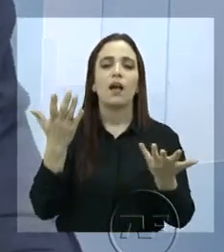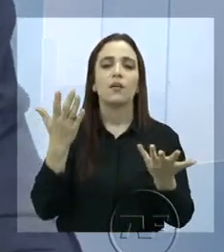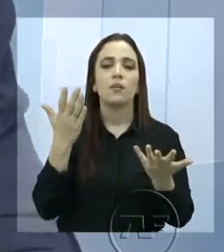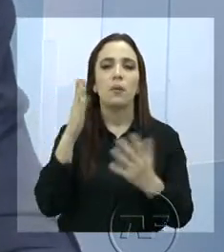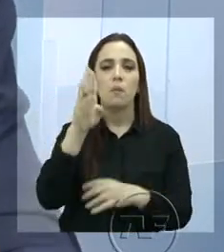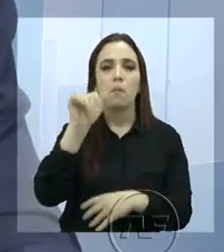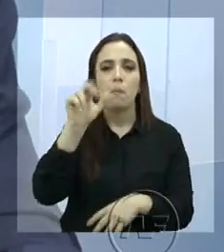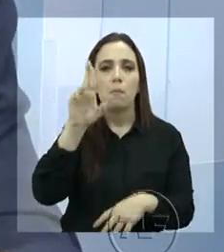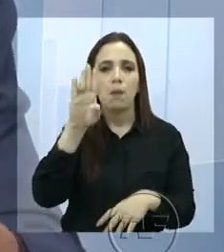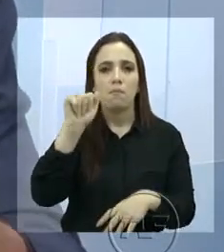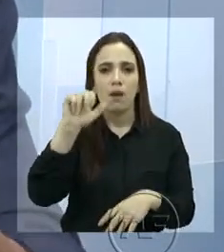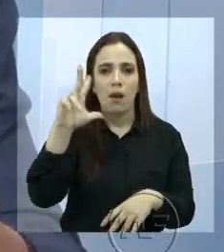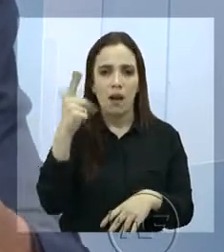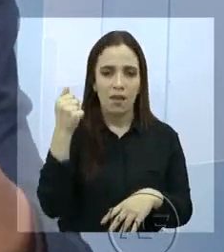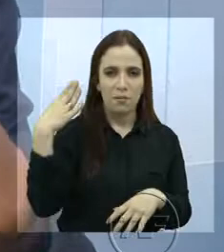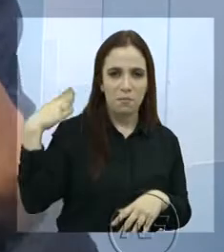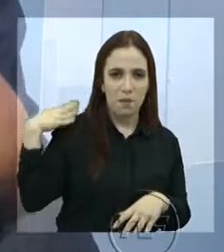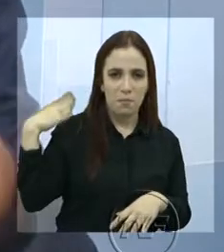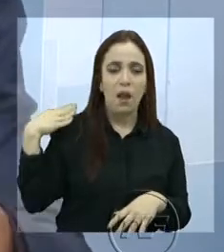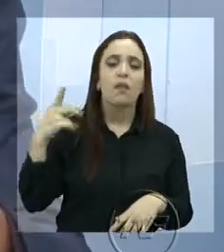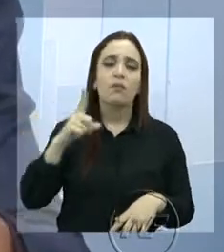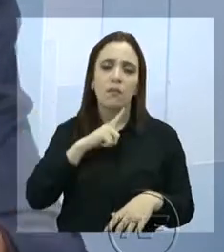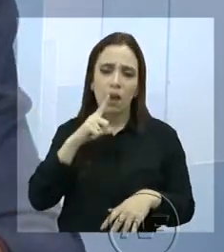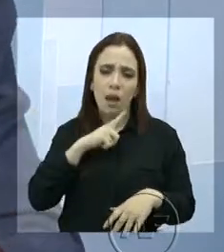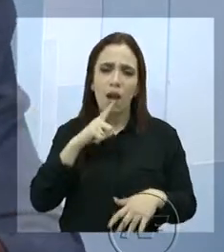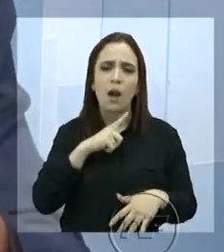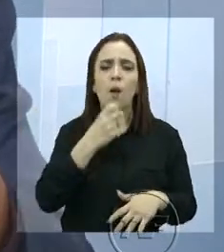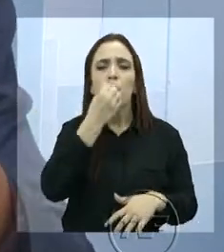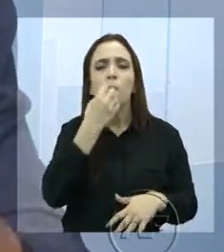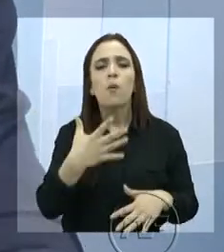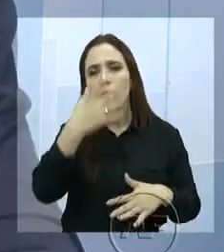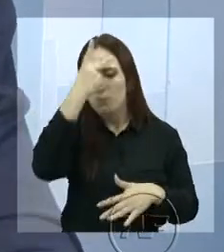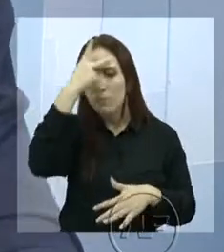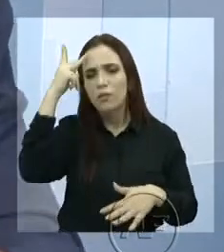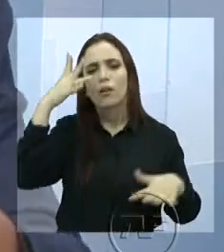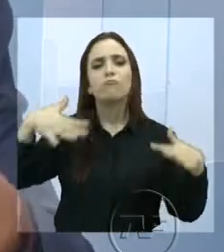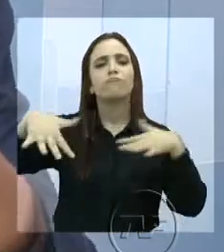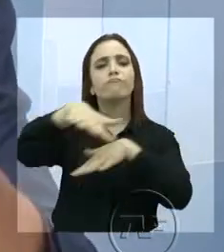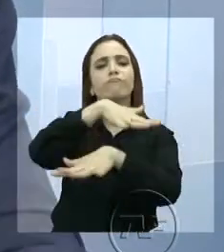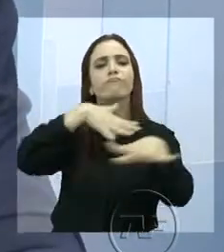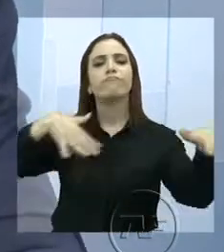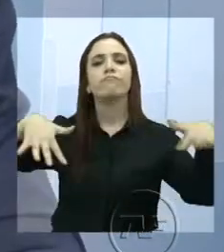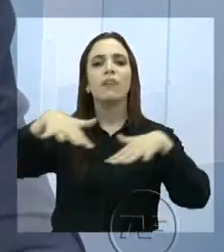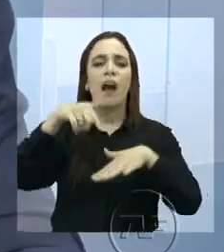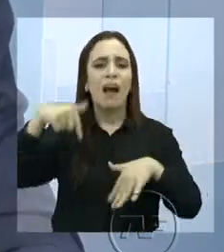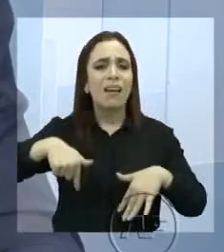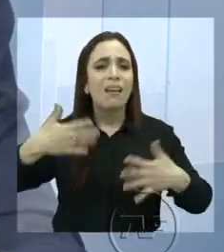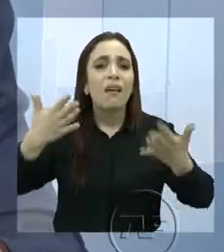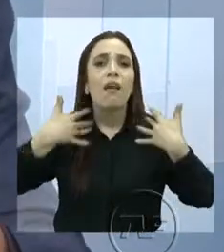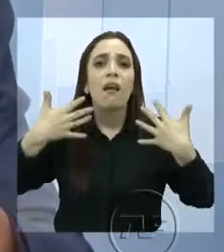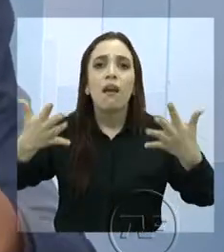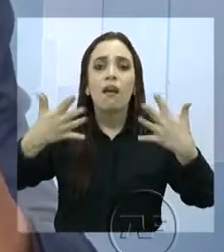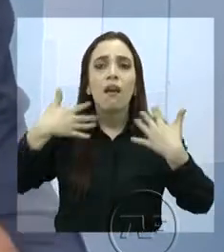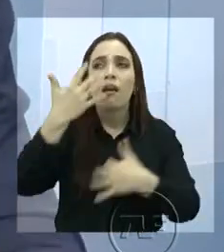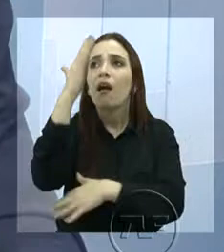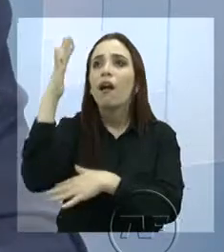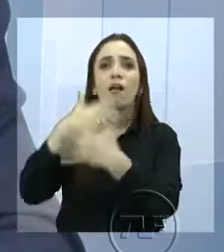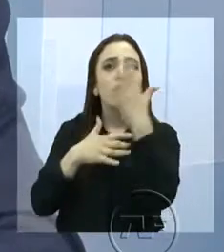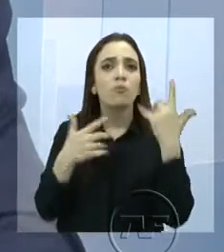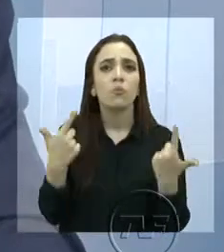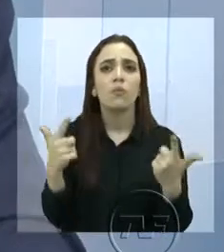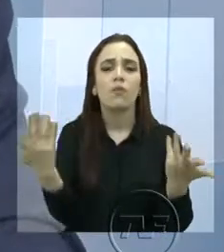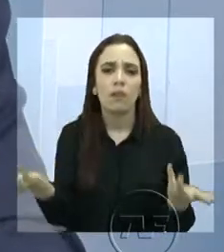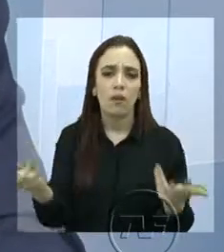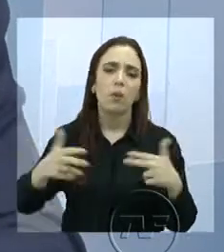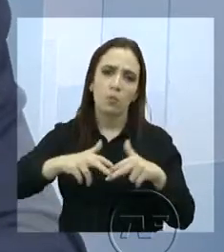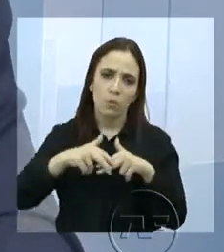É agradável, né? É agradável para a própria população. Nós vivemos numa cidade de clima quente, e isso é uma contribuição que a gente